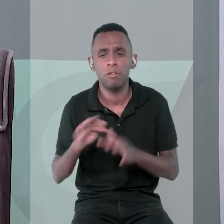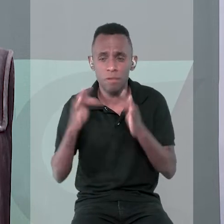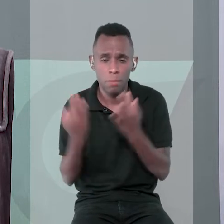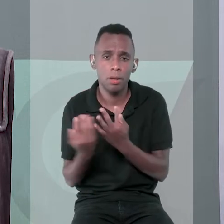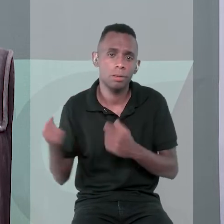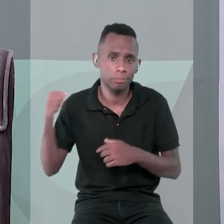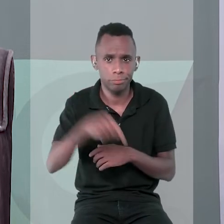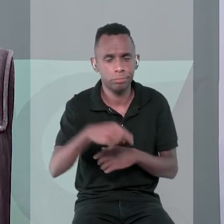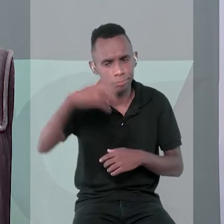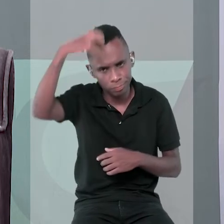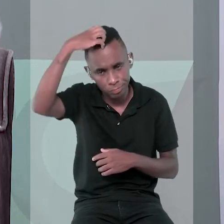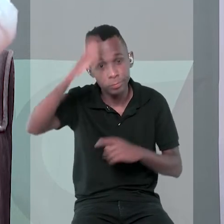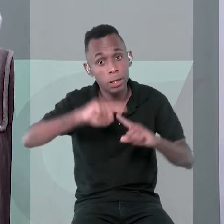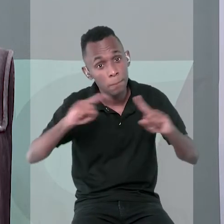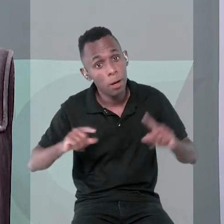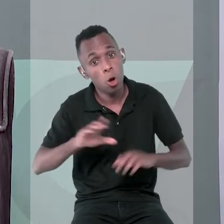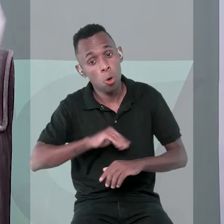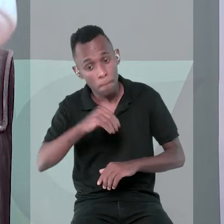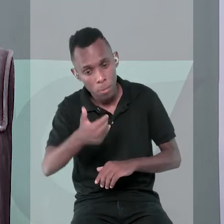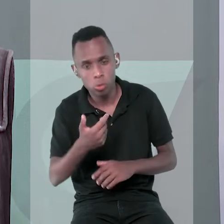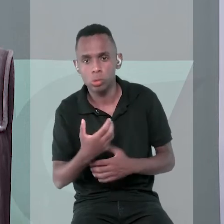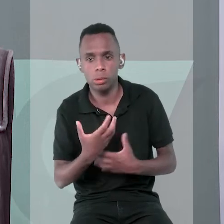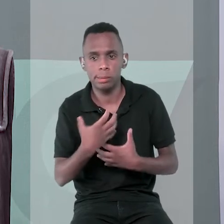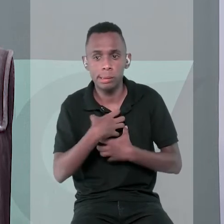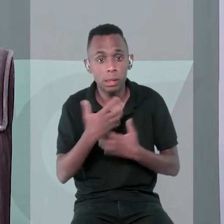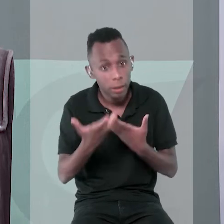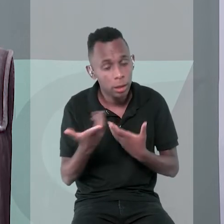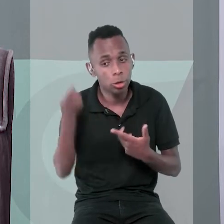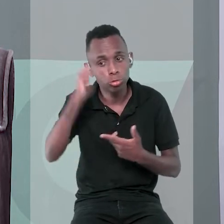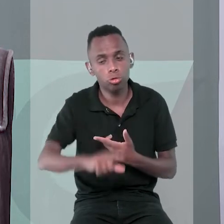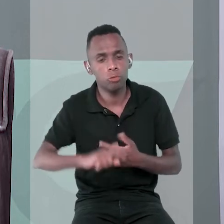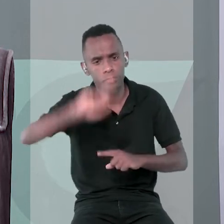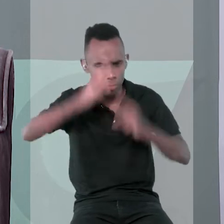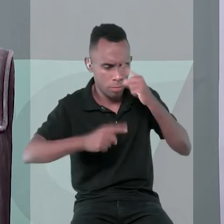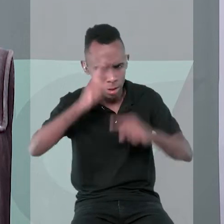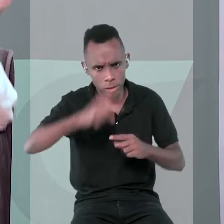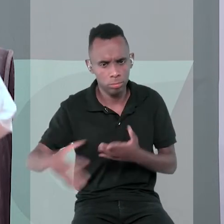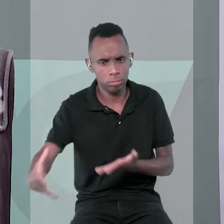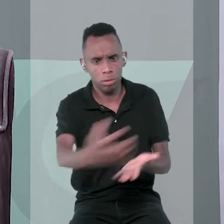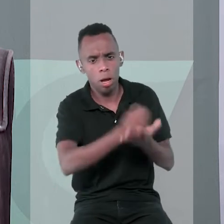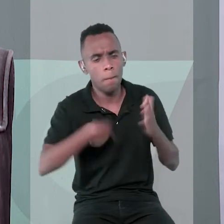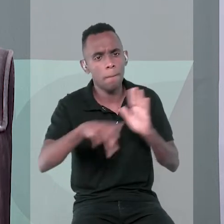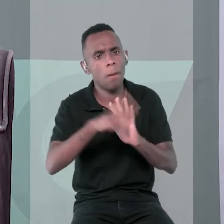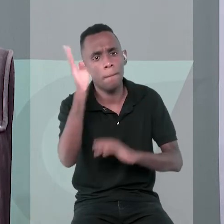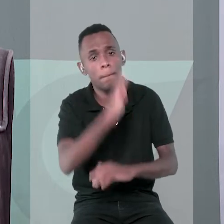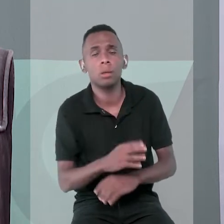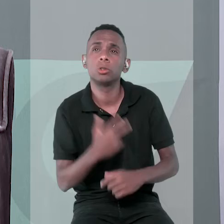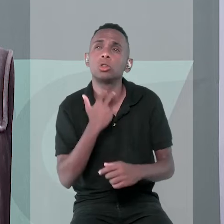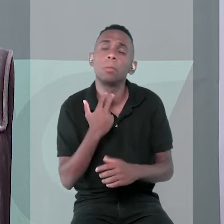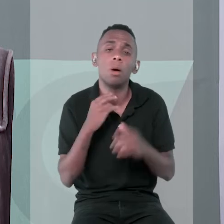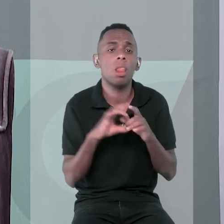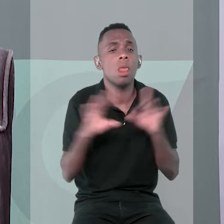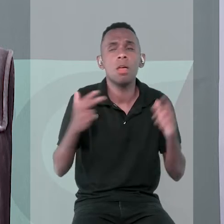real, não era mais colônia, mas os portugueses, não satisfeitos, queriam recolonizar o país. Nós não podemos deixar isso acontecer,